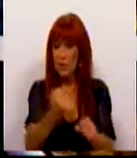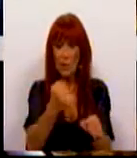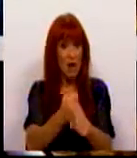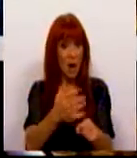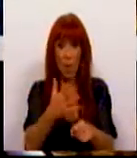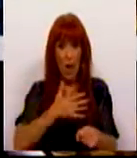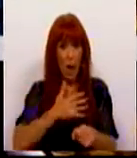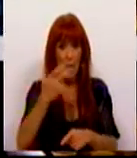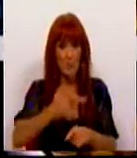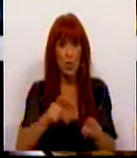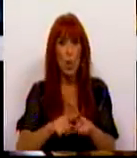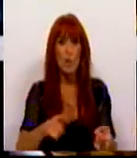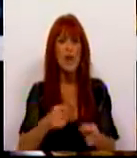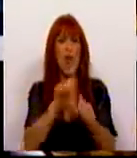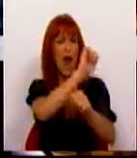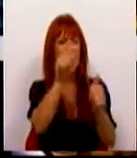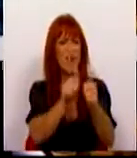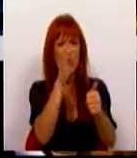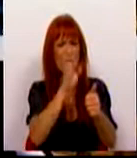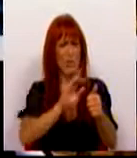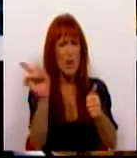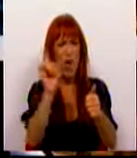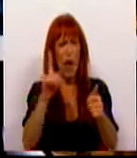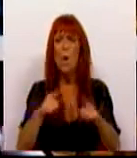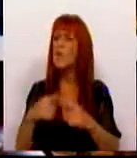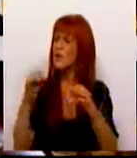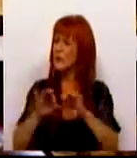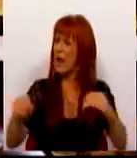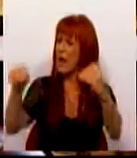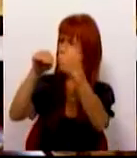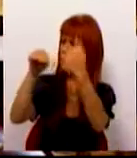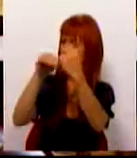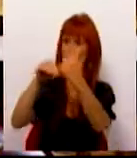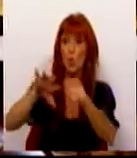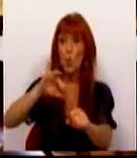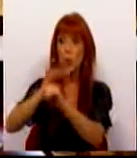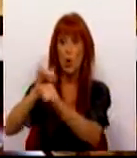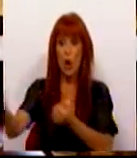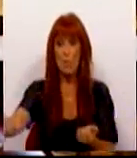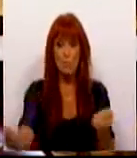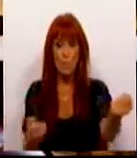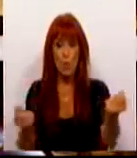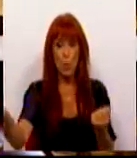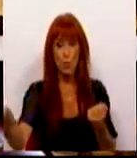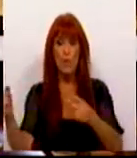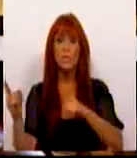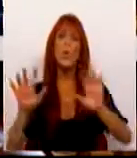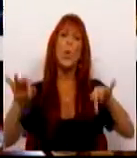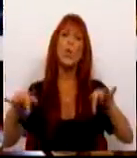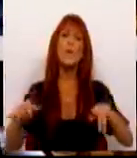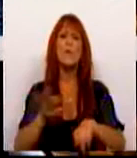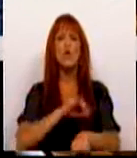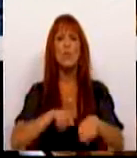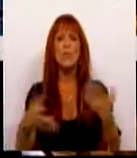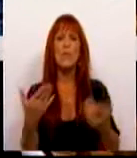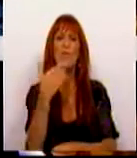querem manter-se como assistentes operacionais, mas sim ter a mesma categoria que os restantes motoristas de transportes públicos. Peço-lhe para concluir,